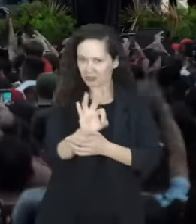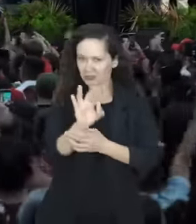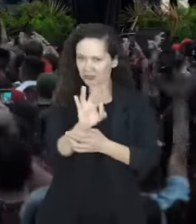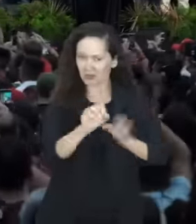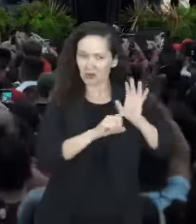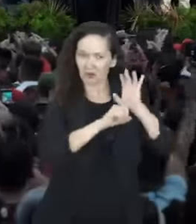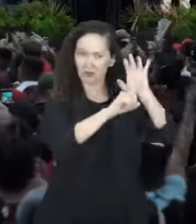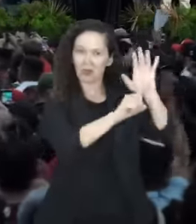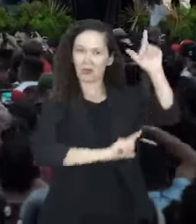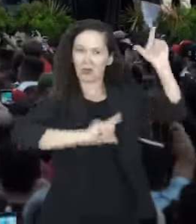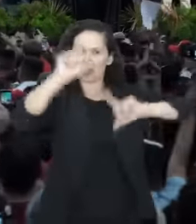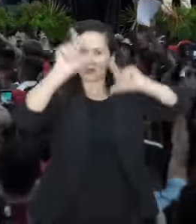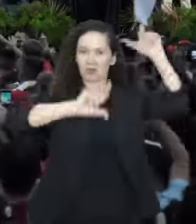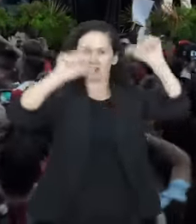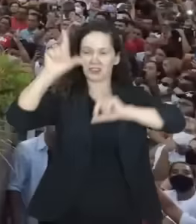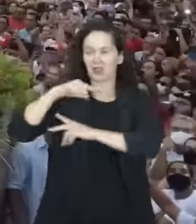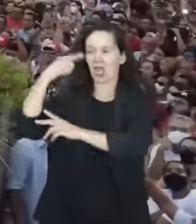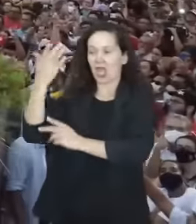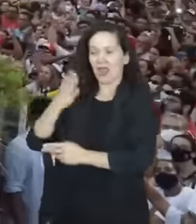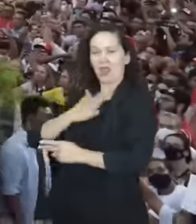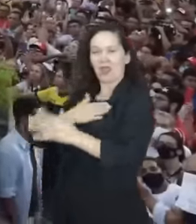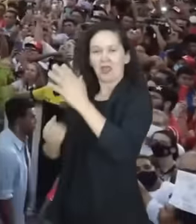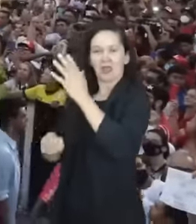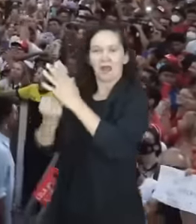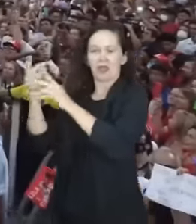era ele que tinha feito a transposição.